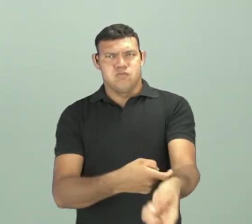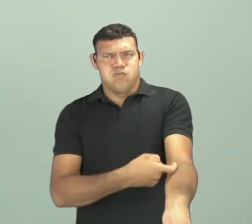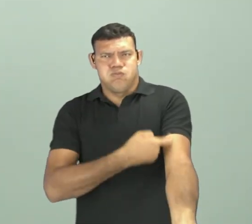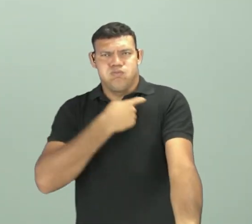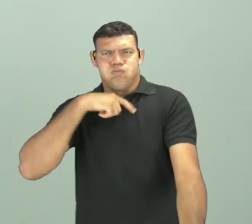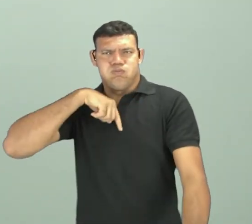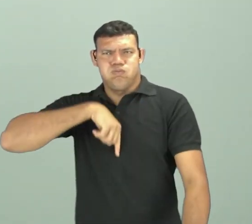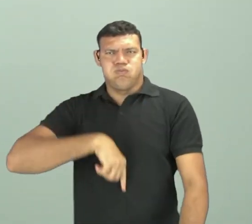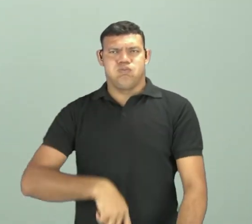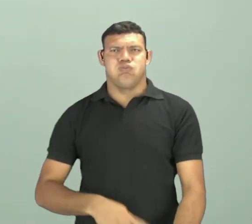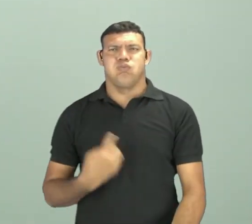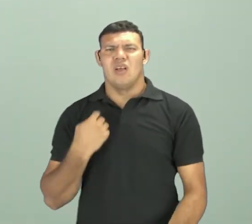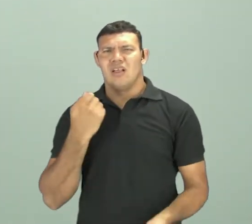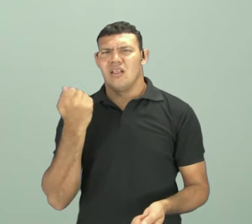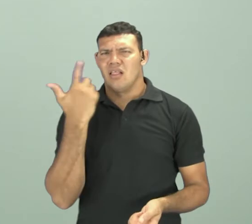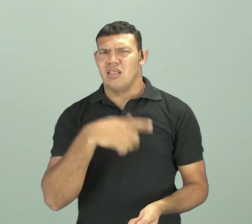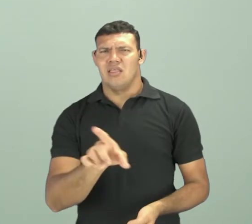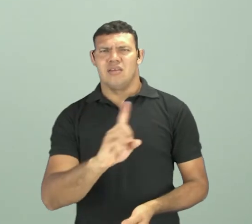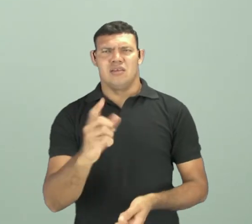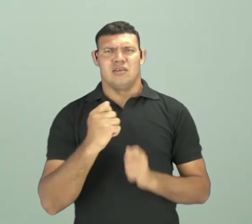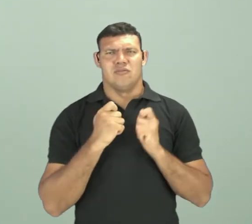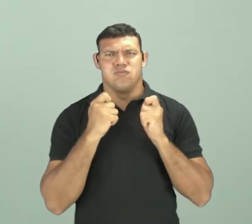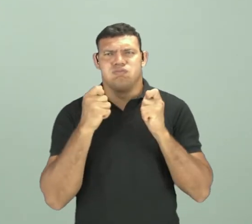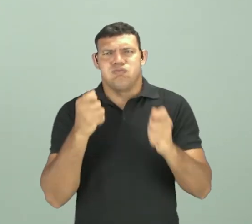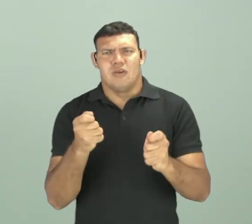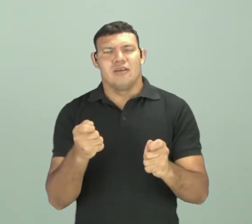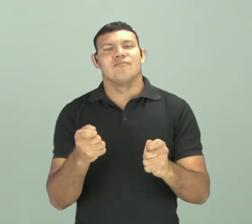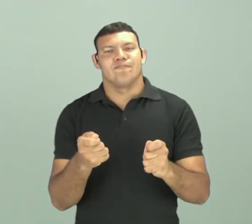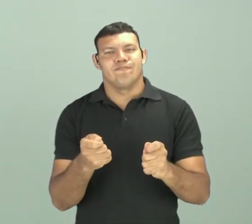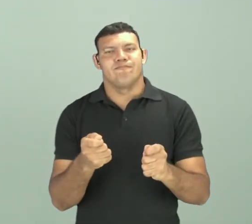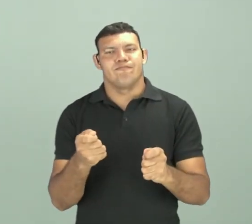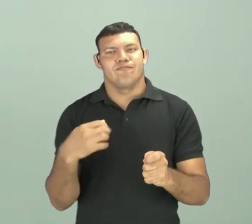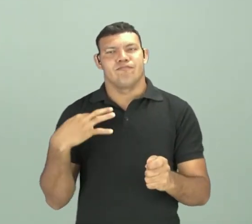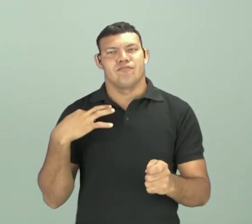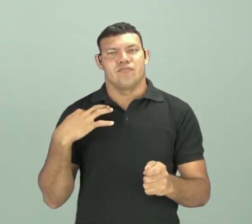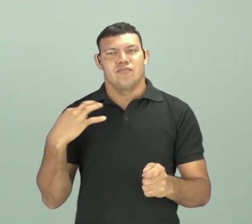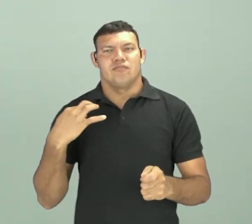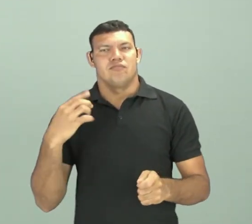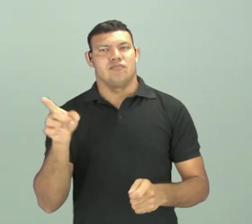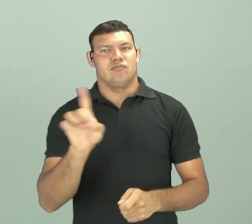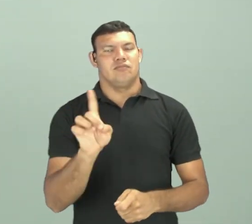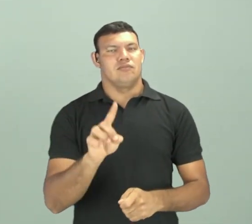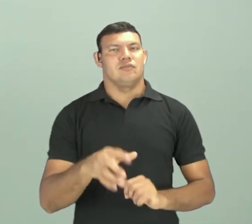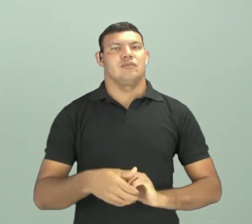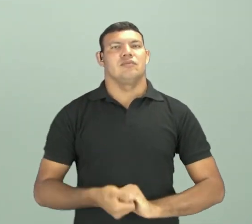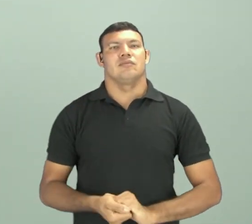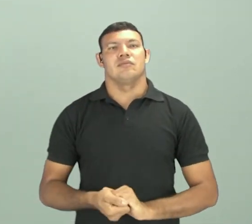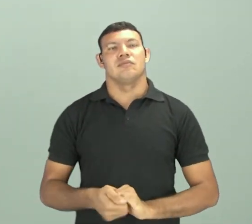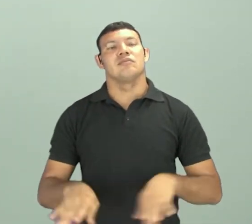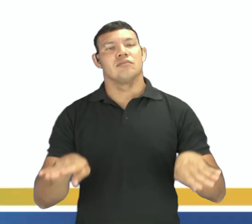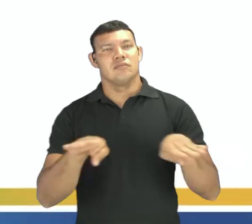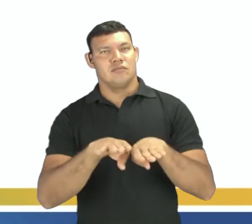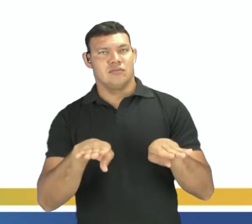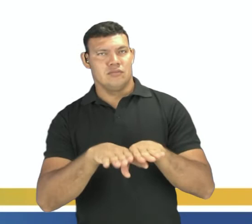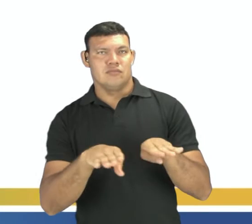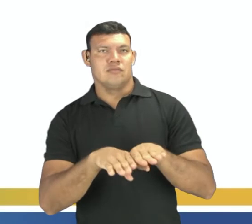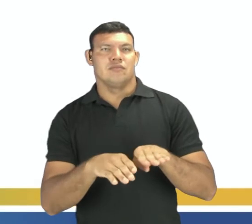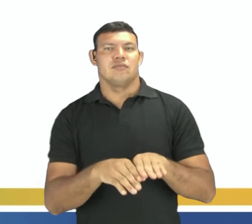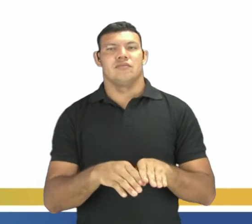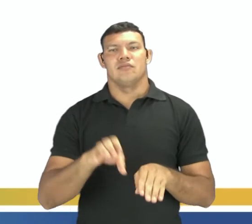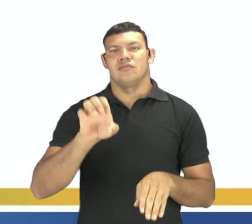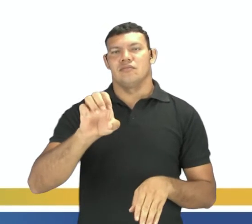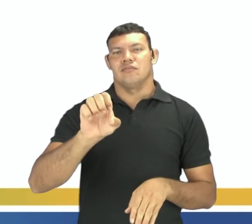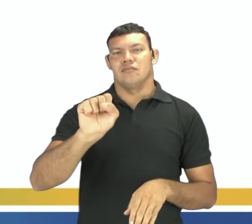controlar a movimentação desse sangue. Então, isso é uma contração involuntária. Também nós vamos ter o